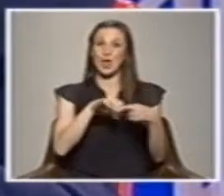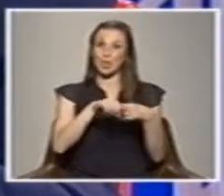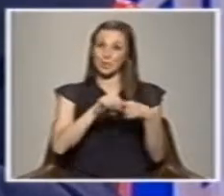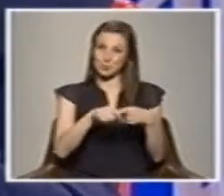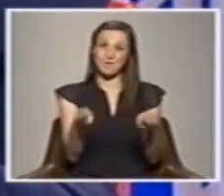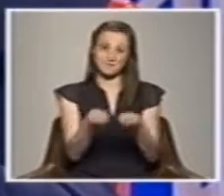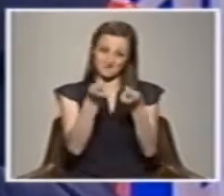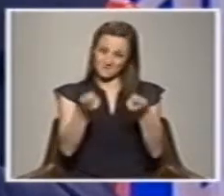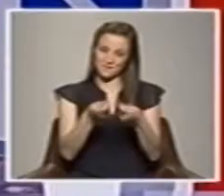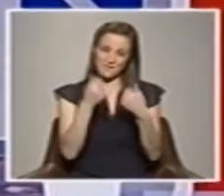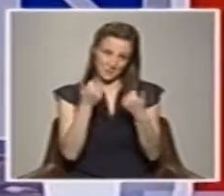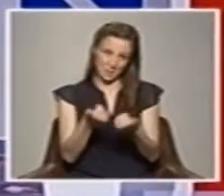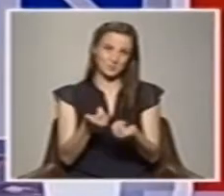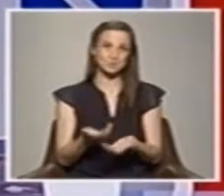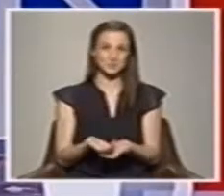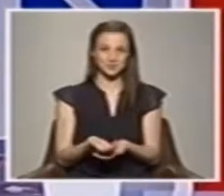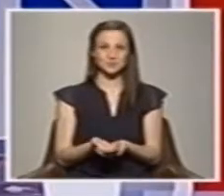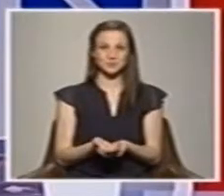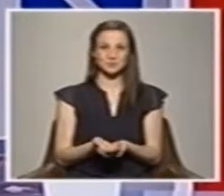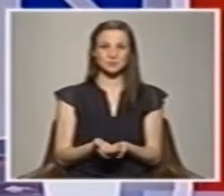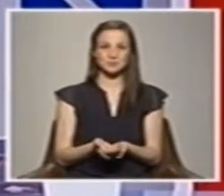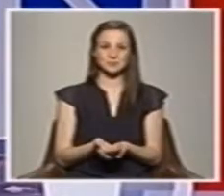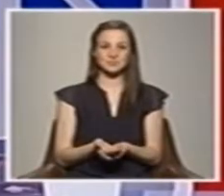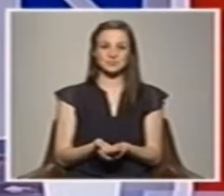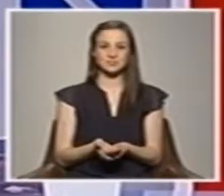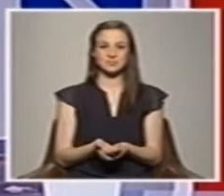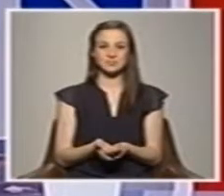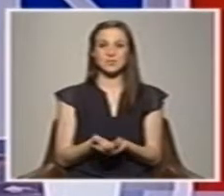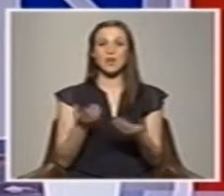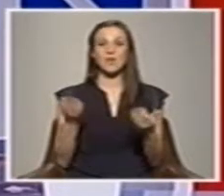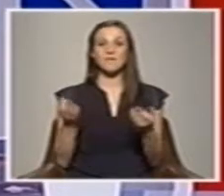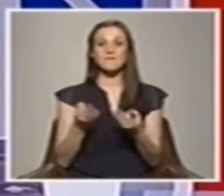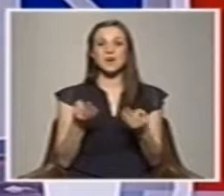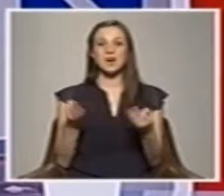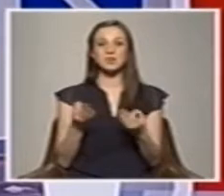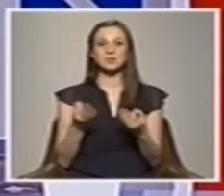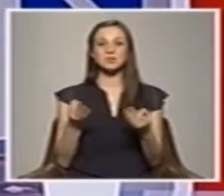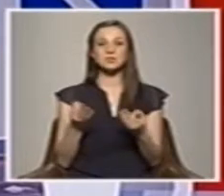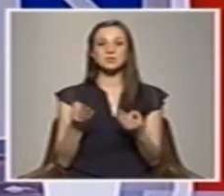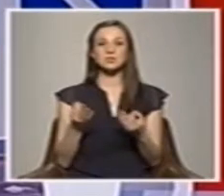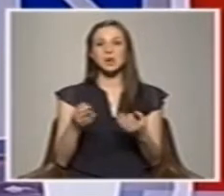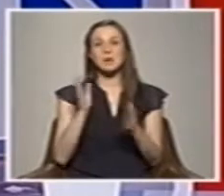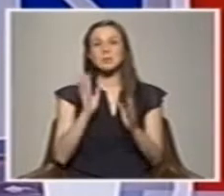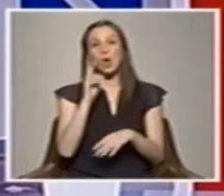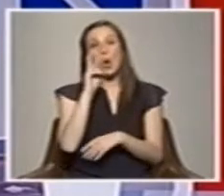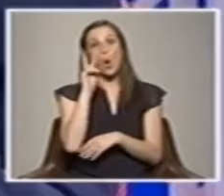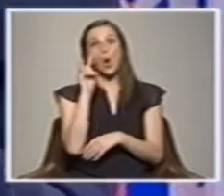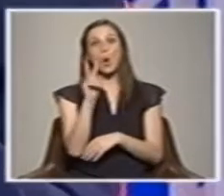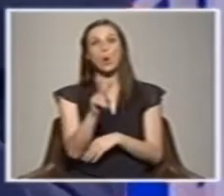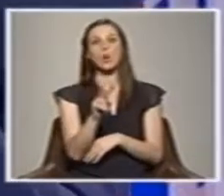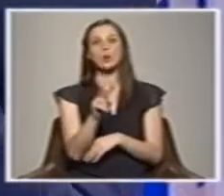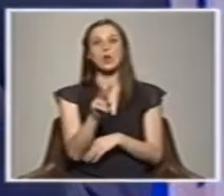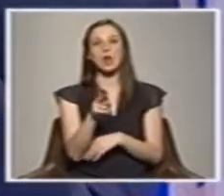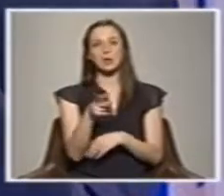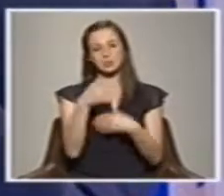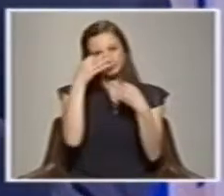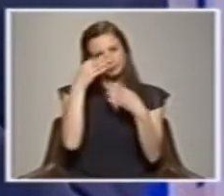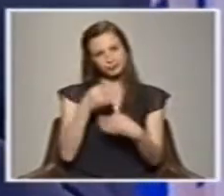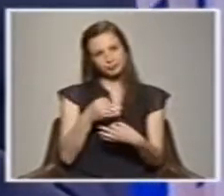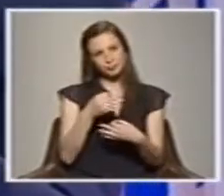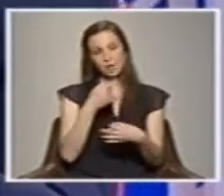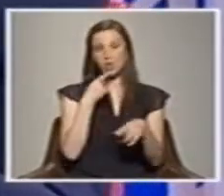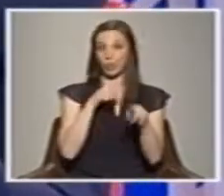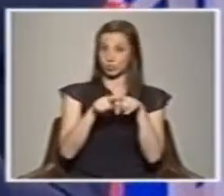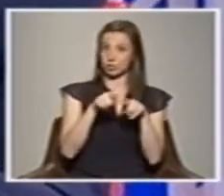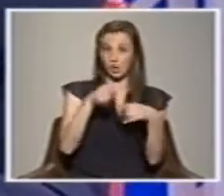Minho, a verdade é que nós temos que olhar com outra seriedade, quer nas políticas